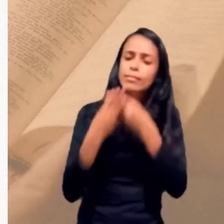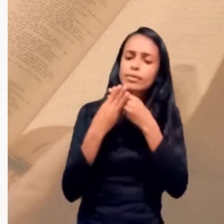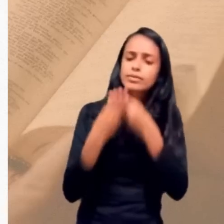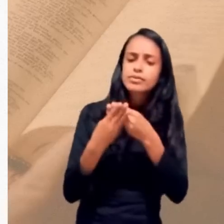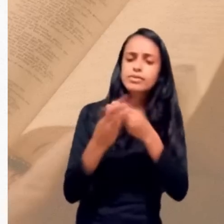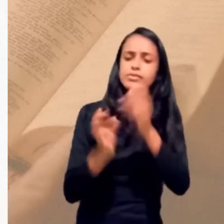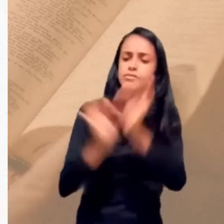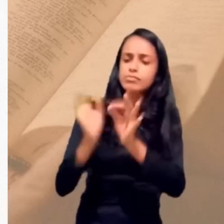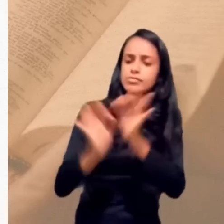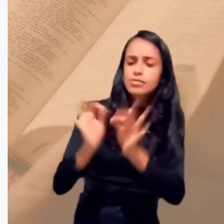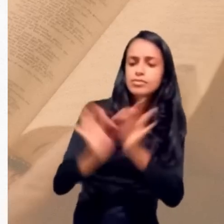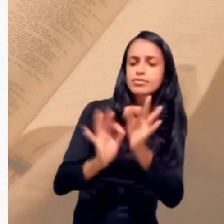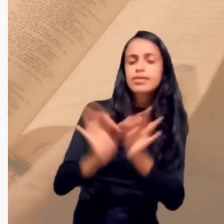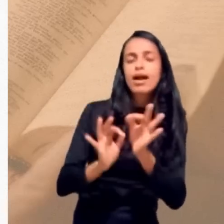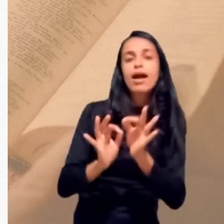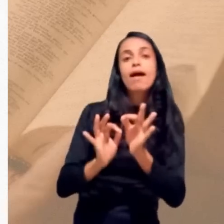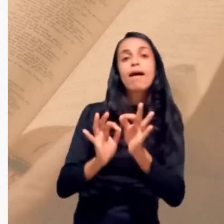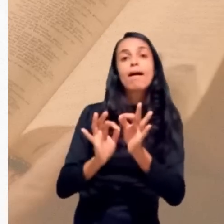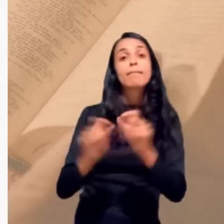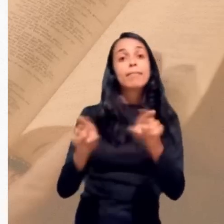de Cristo.